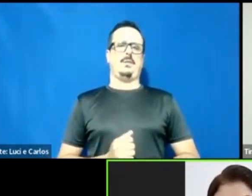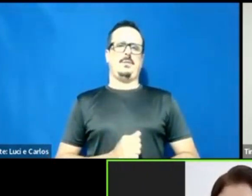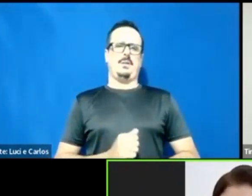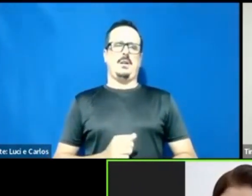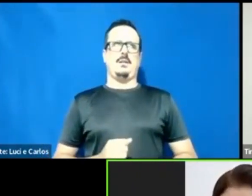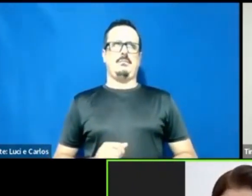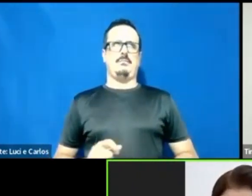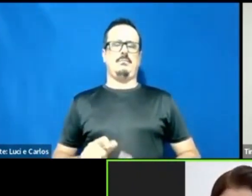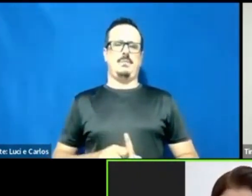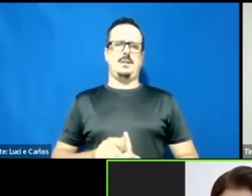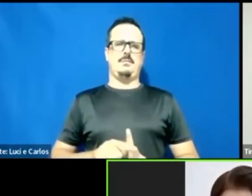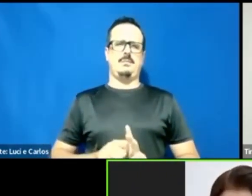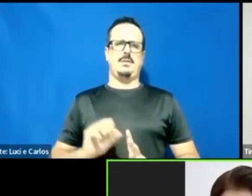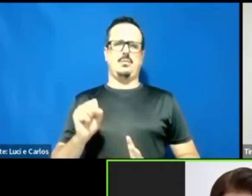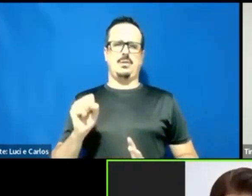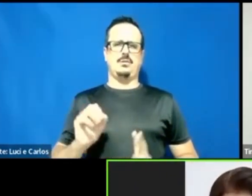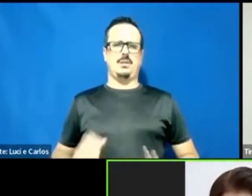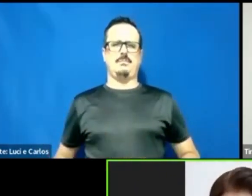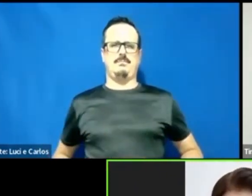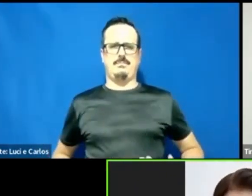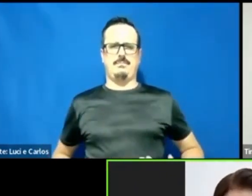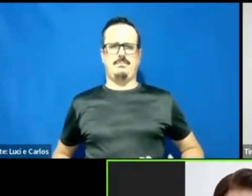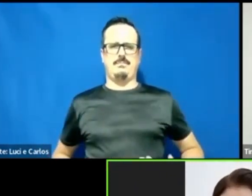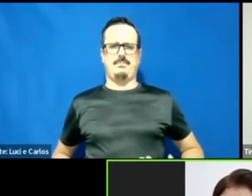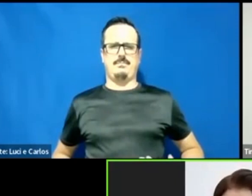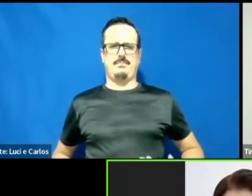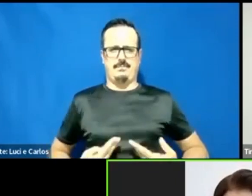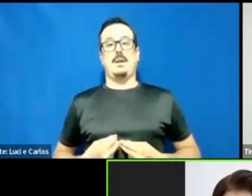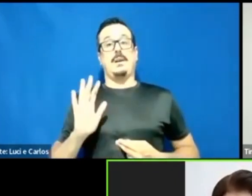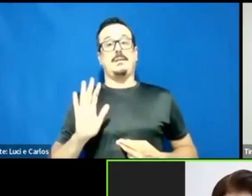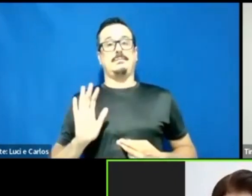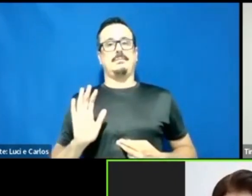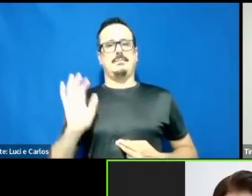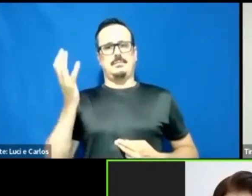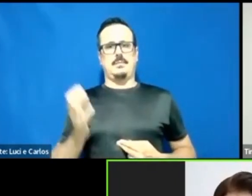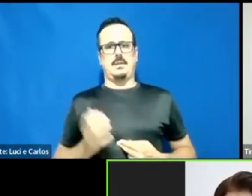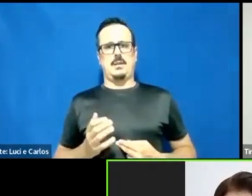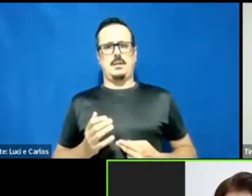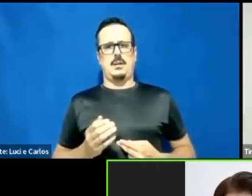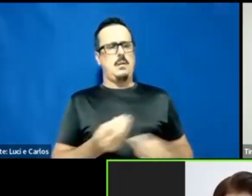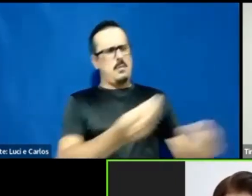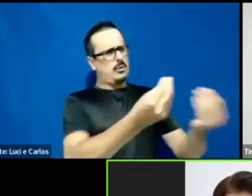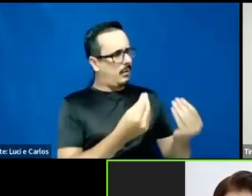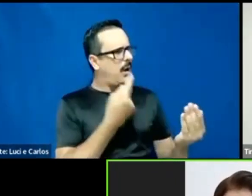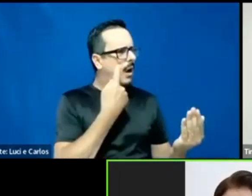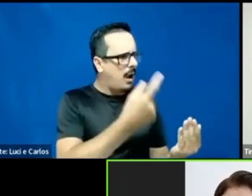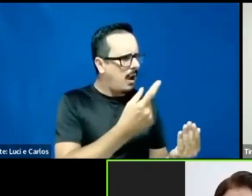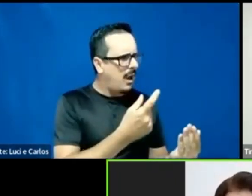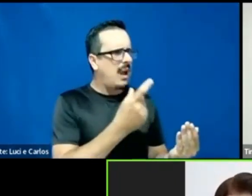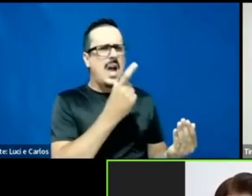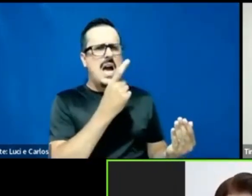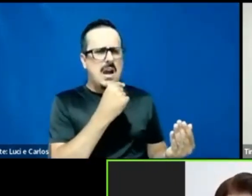E eu conheci o projeto de saúde da Timol e comecei a usar essa água corrigida e